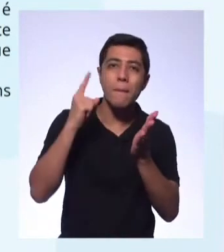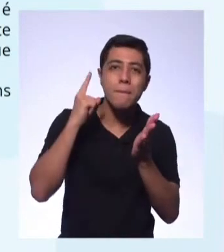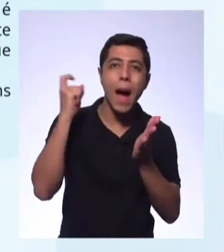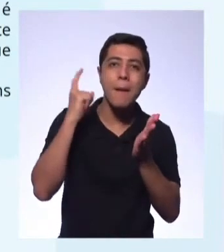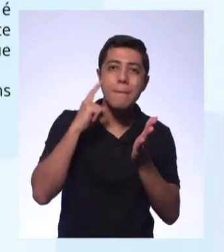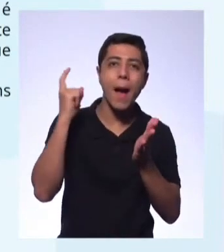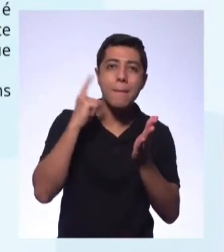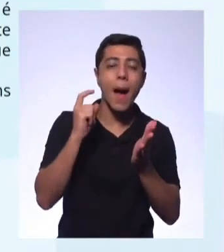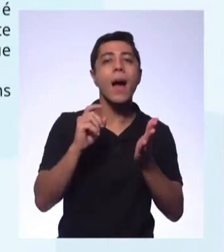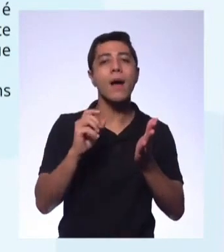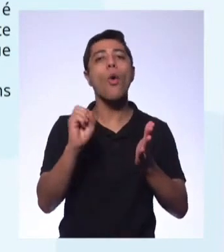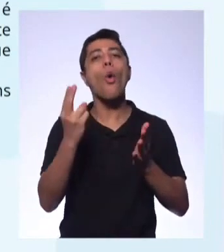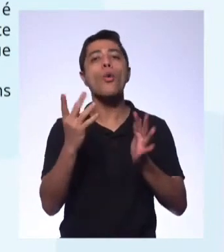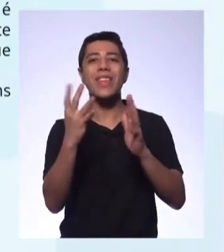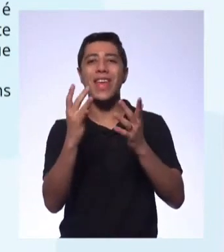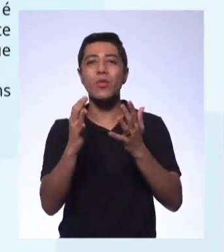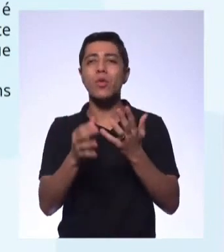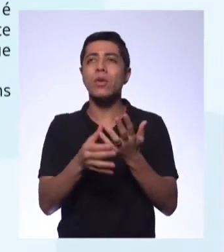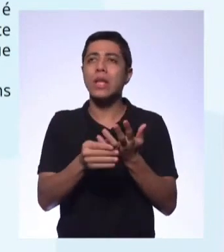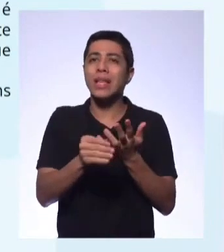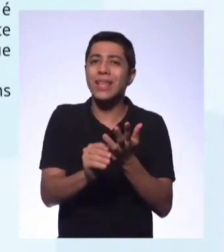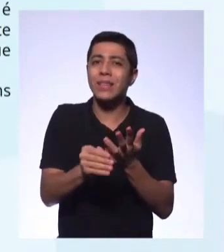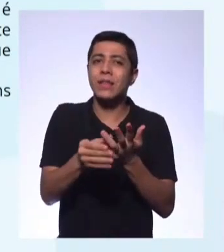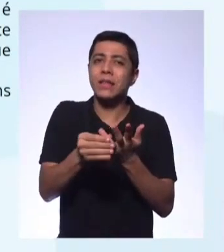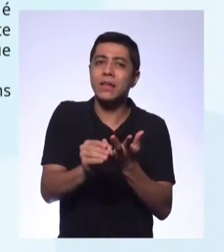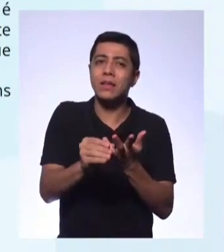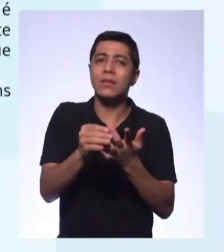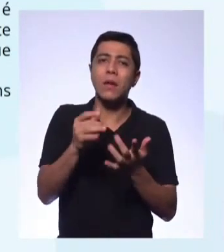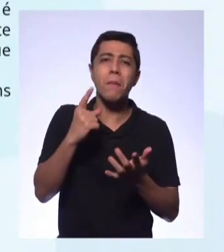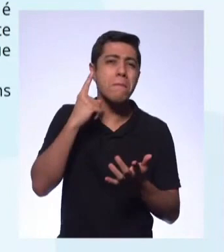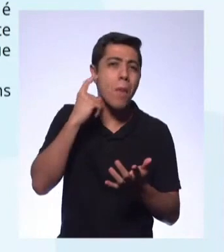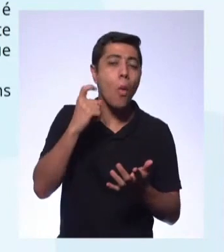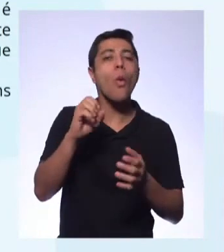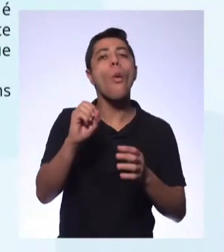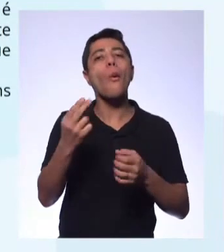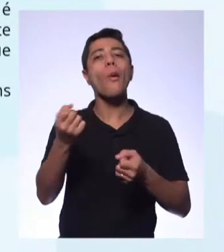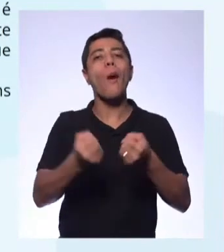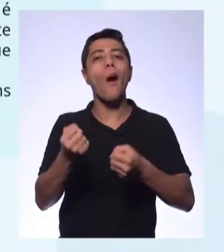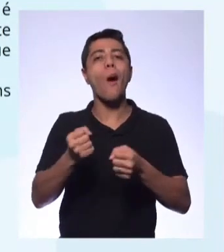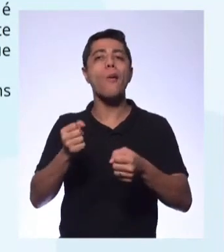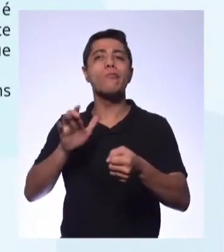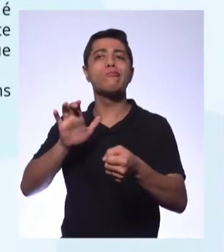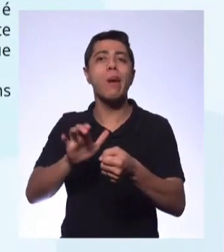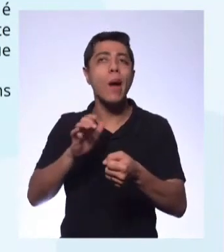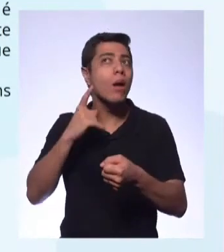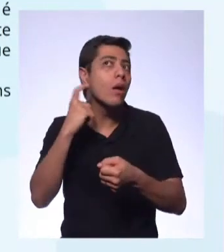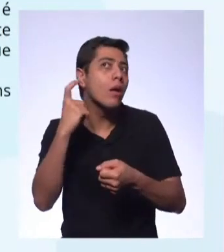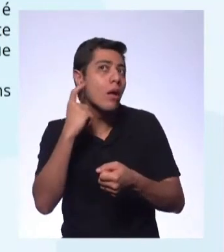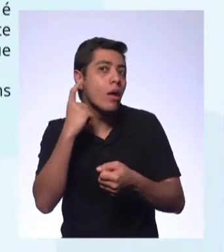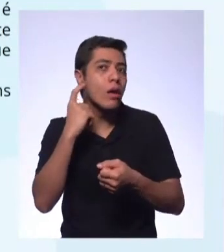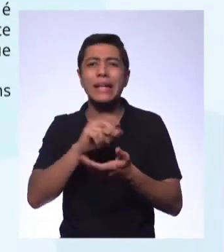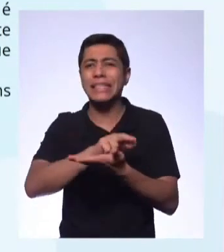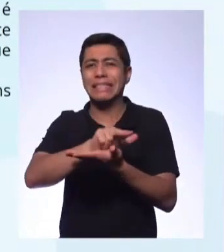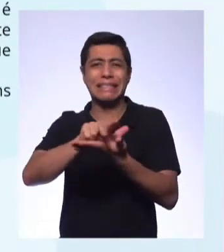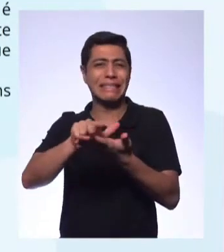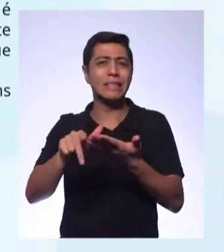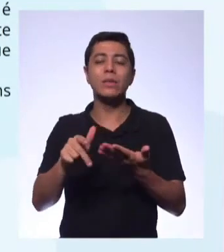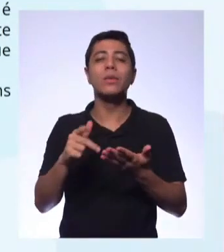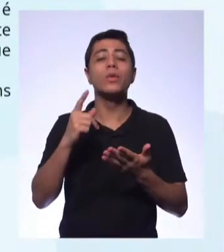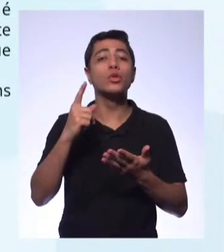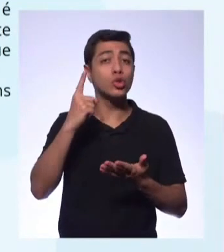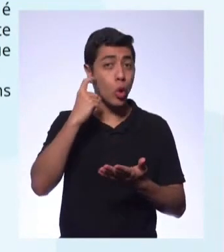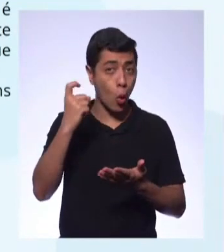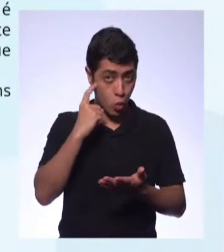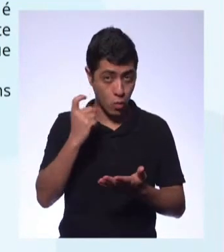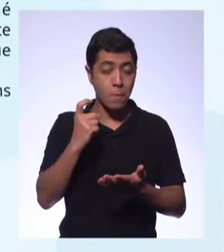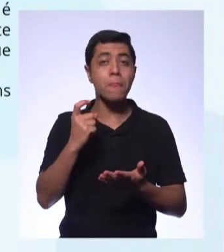enfim. Toda essa paisagem sonora à sua volta, você vai tentar captar nesse registro sonoro. Vai gravar Isso no seu celular, tá certo? Então, depois